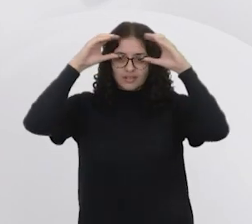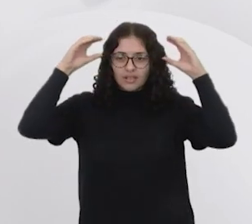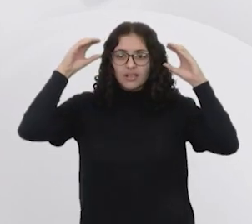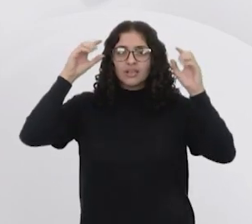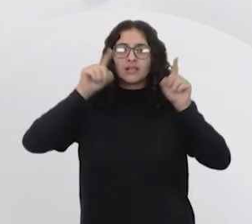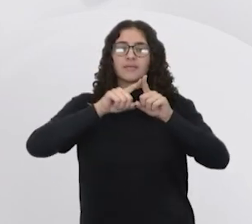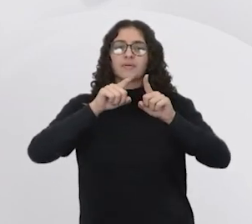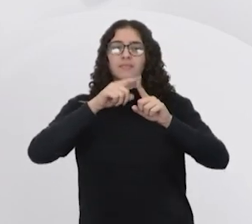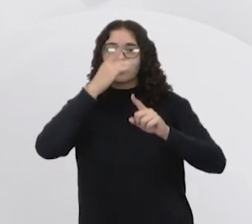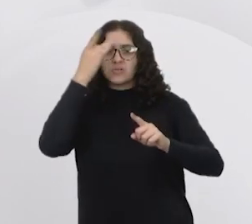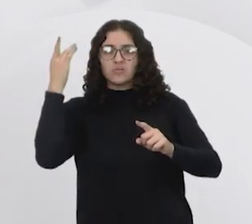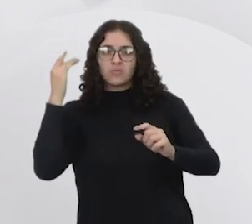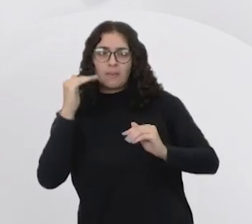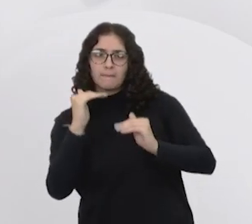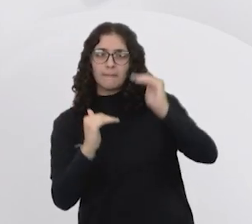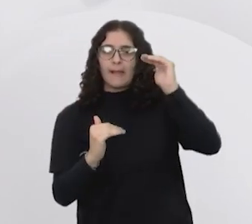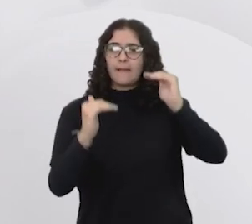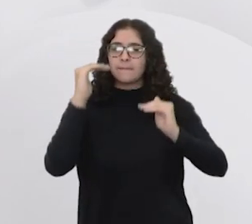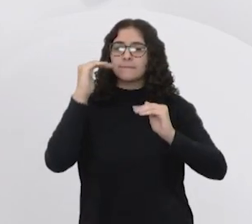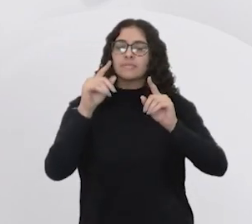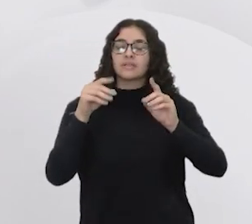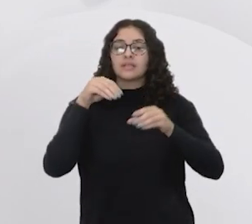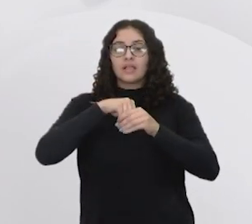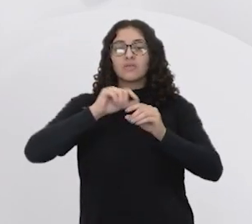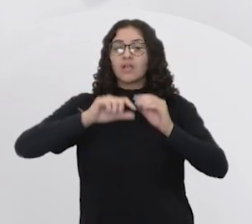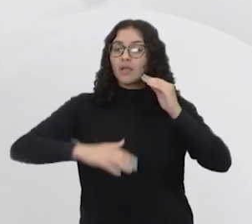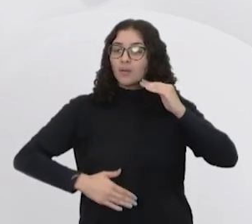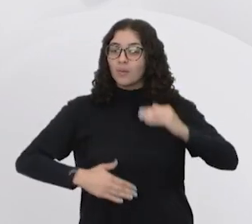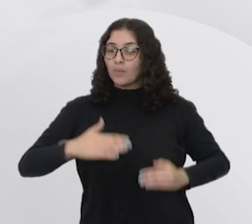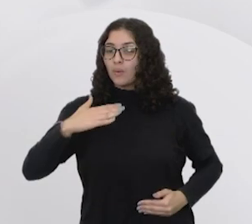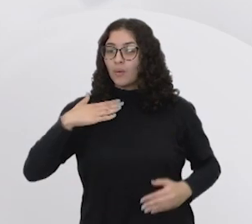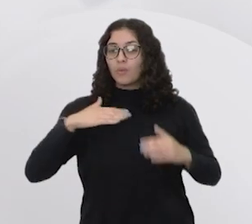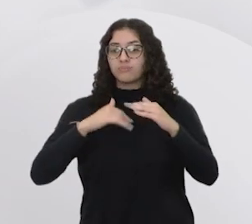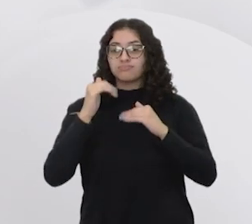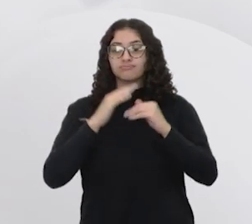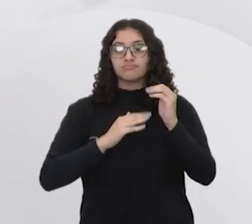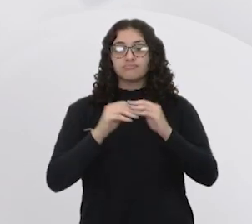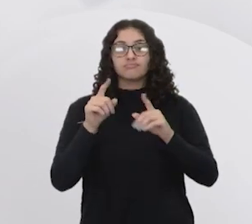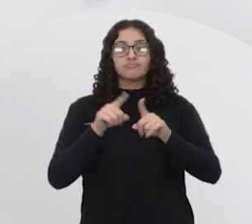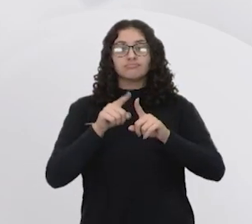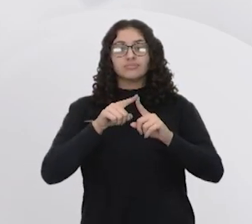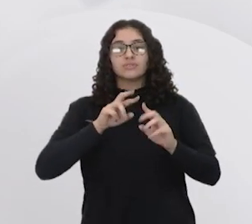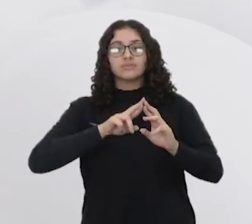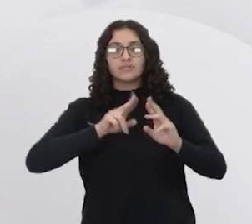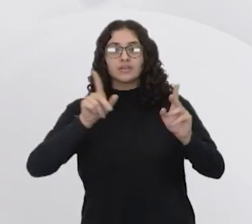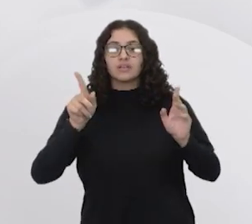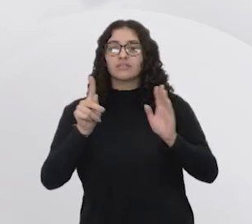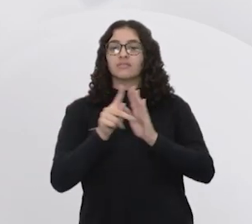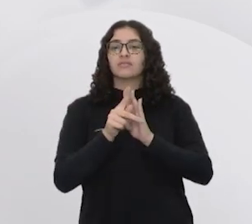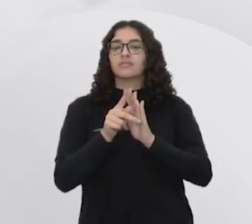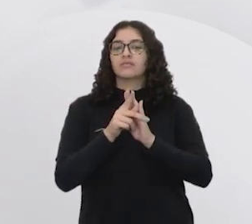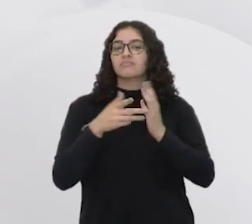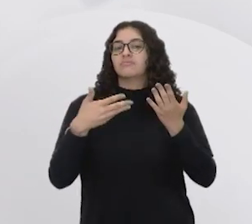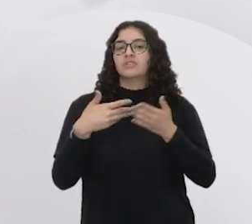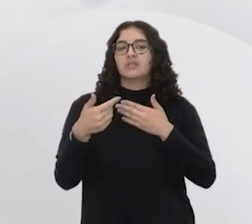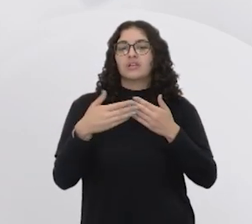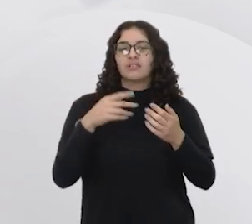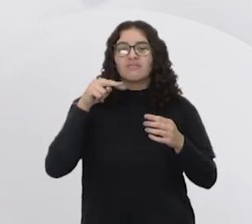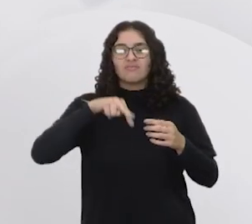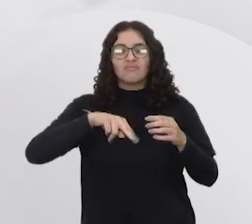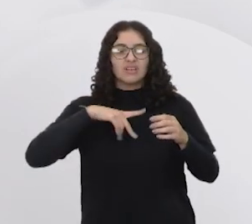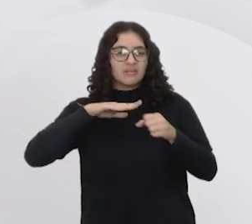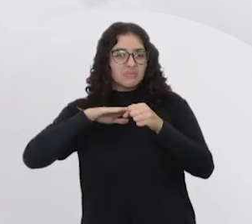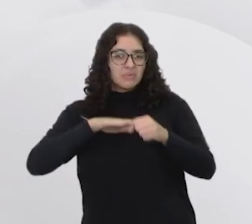relações de poder presentes nas práticas corporais, adotando posicionamento contrário a qualquer manifestação de injustiça,